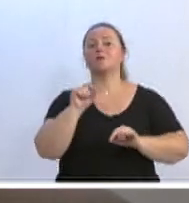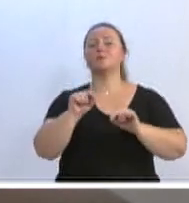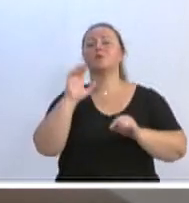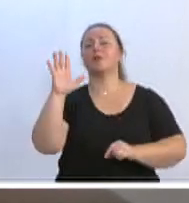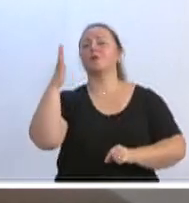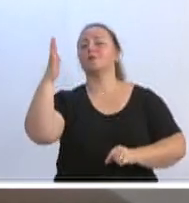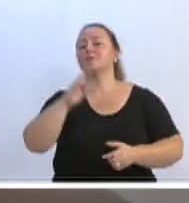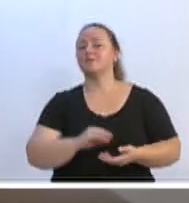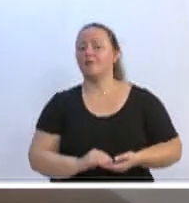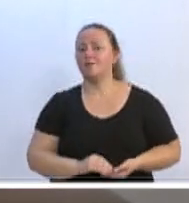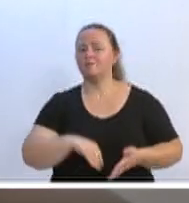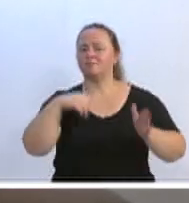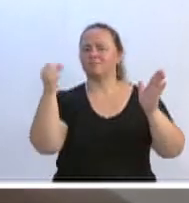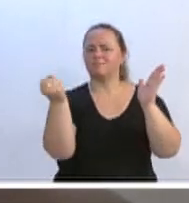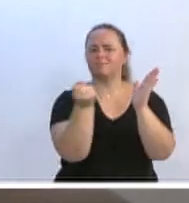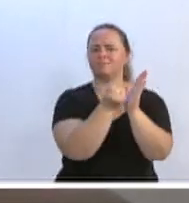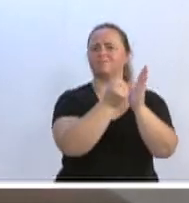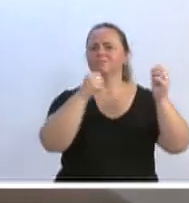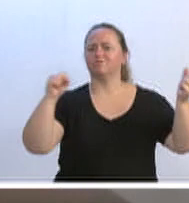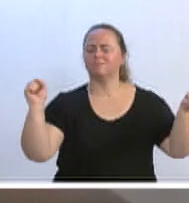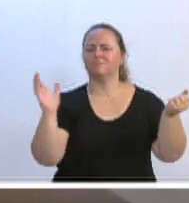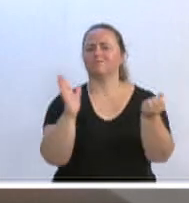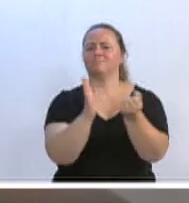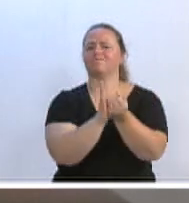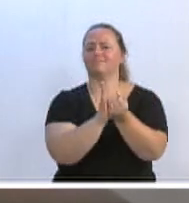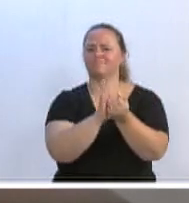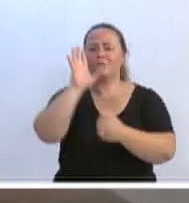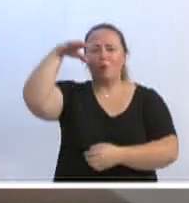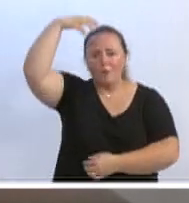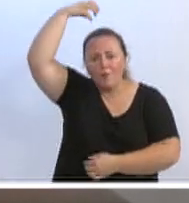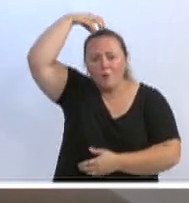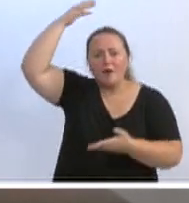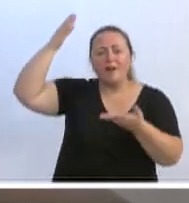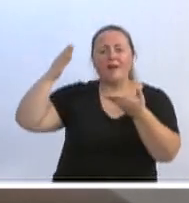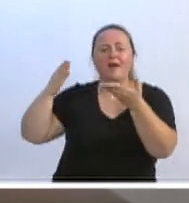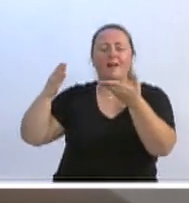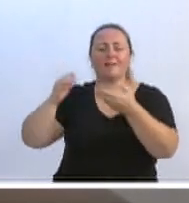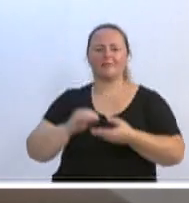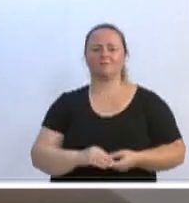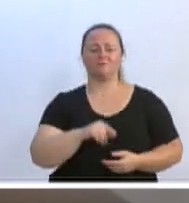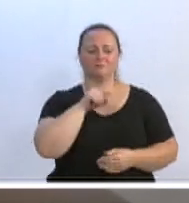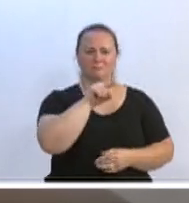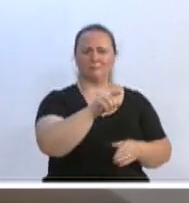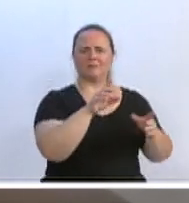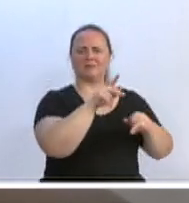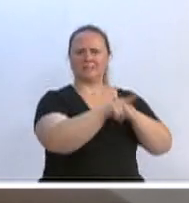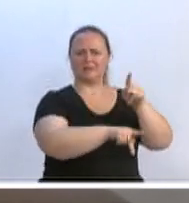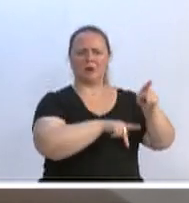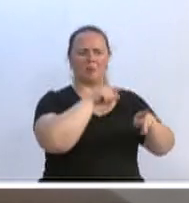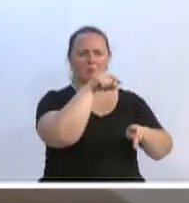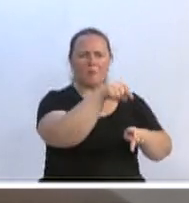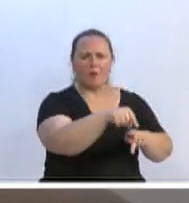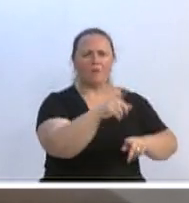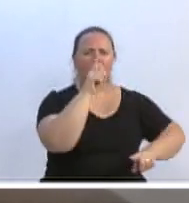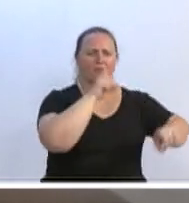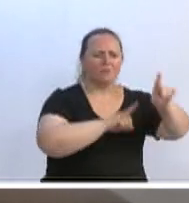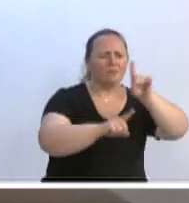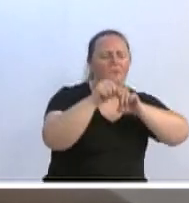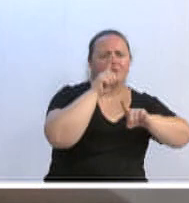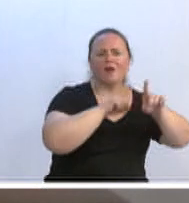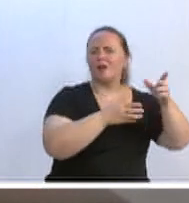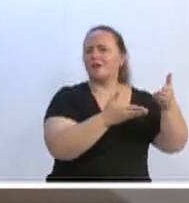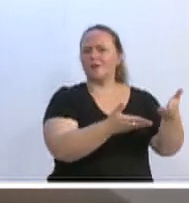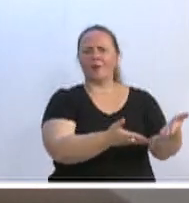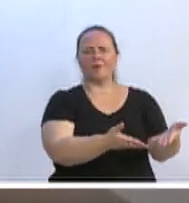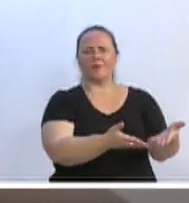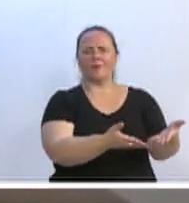Glória. Israel dormiu com relação à profecia, Israel falhou com relação ao projeto de